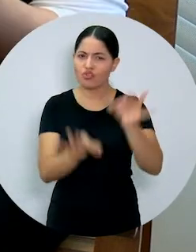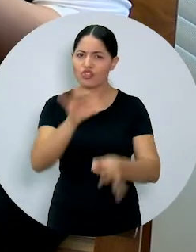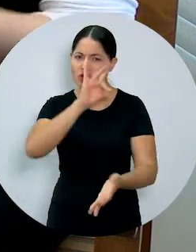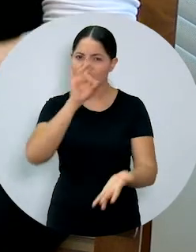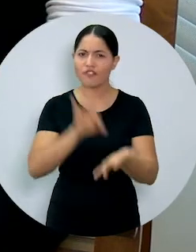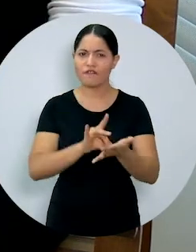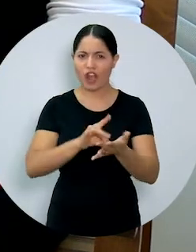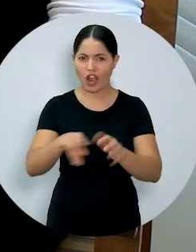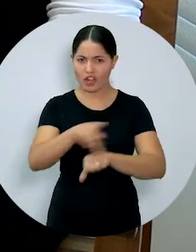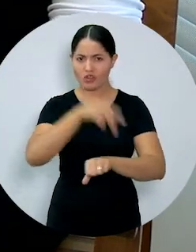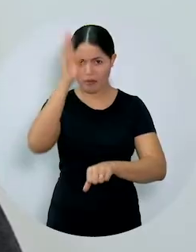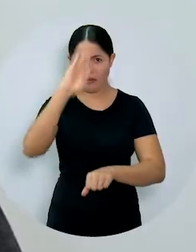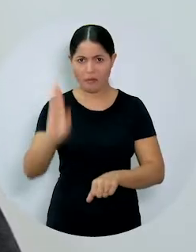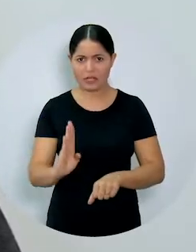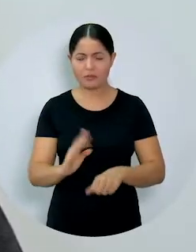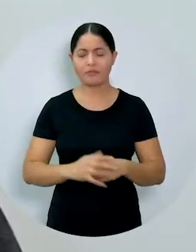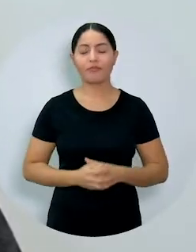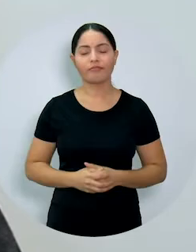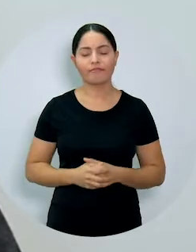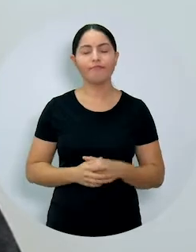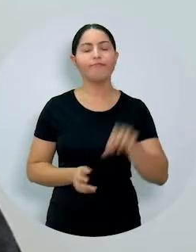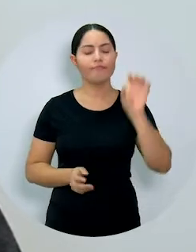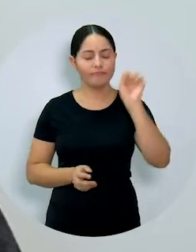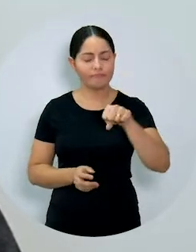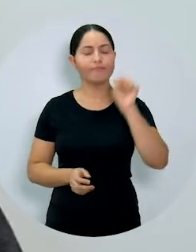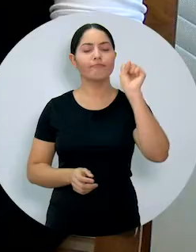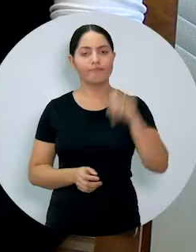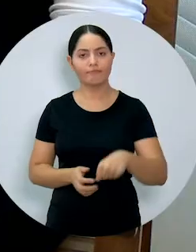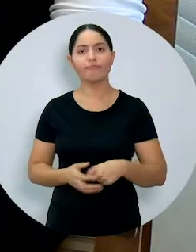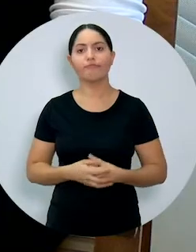justiça real no país? Sim,